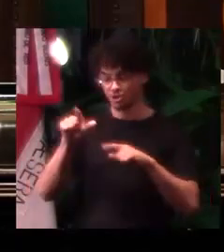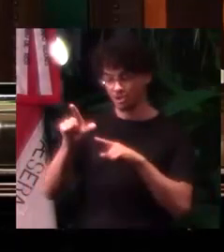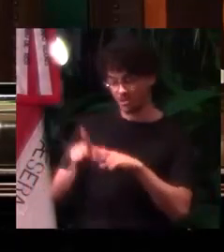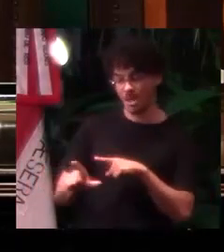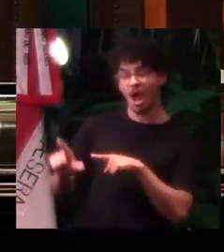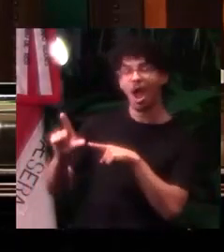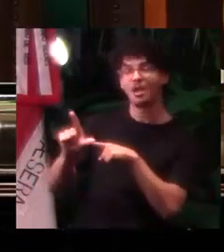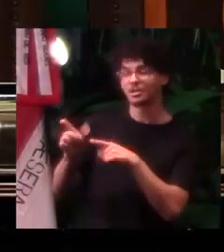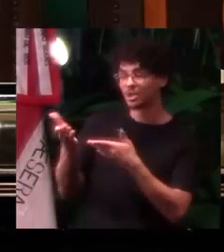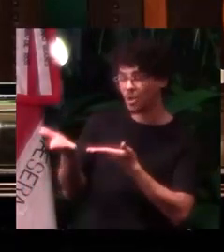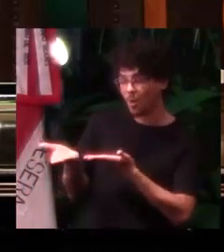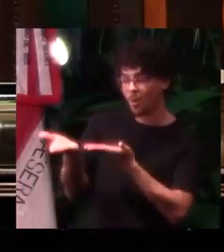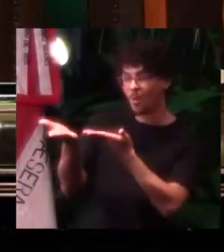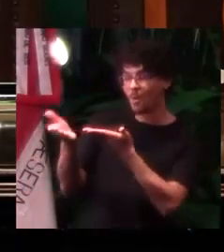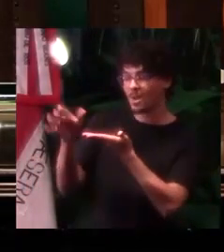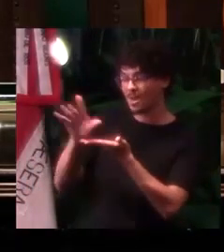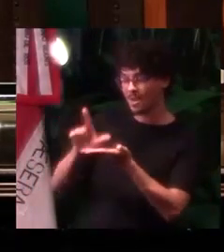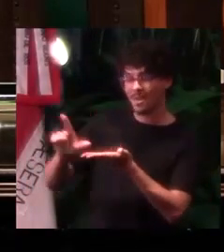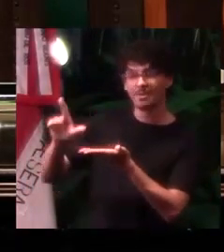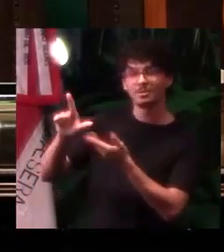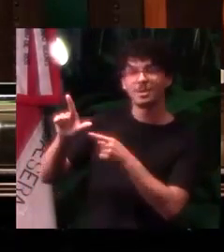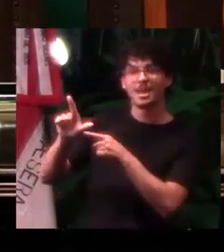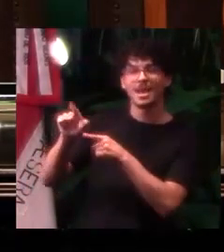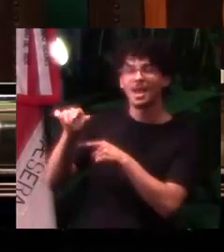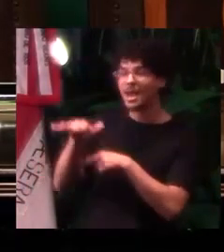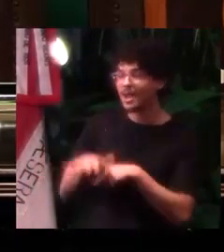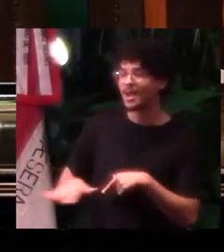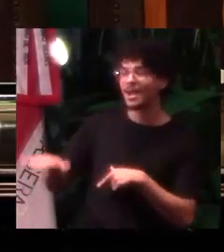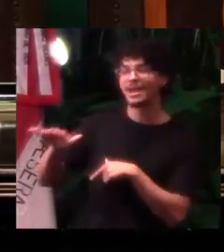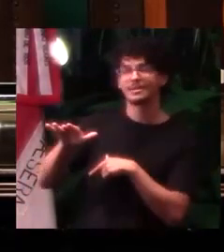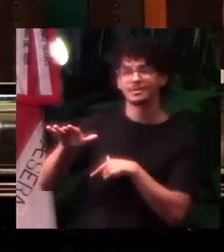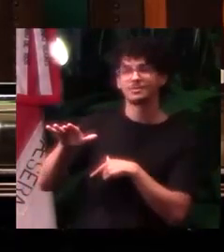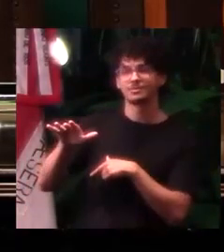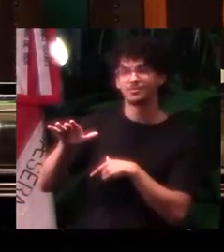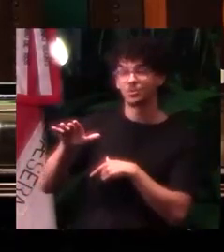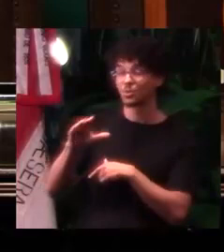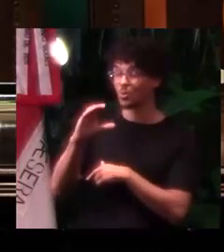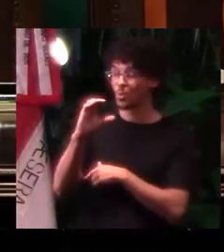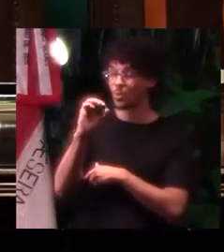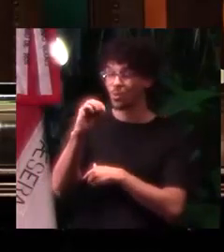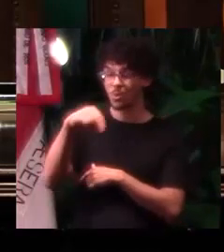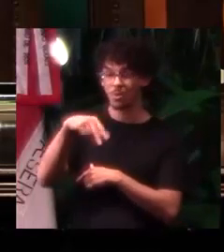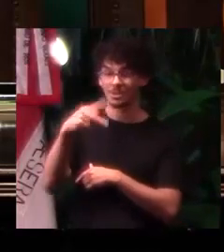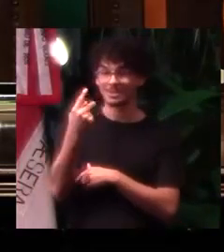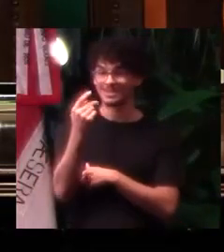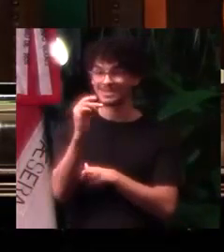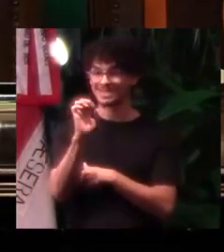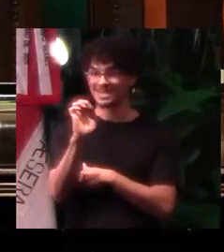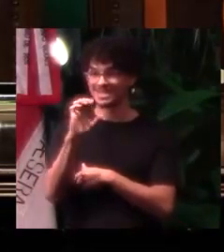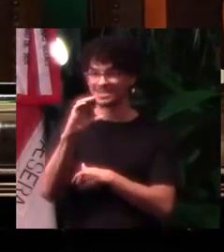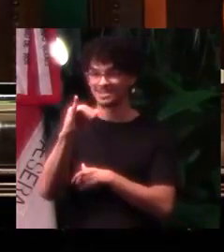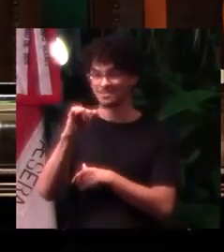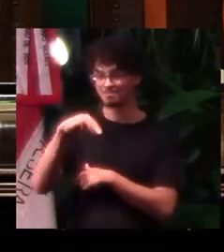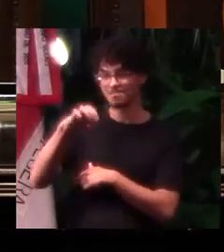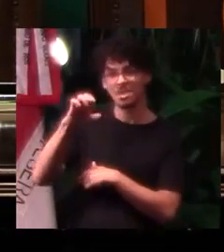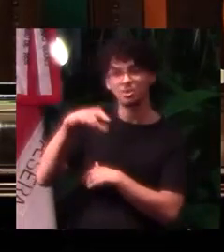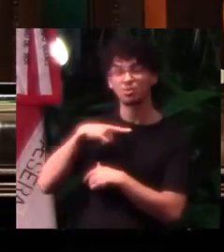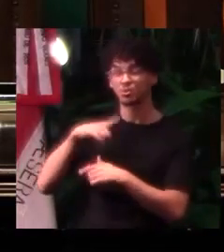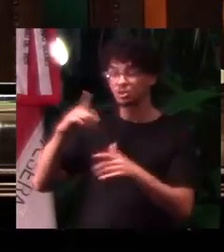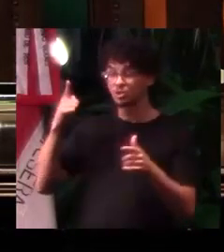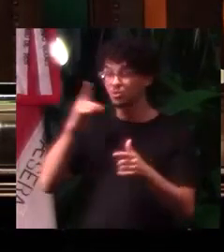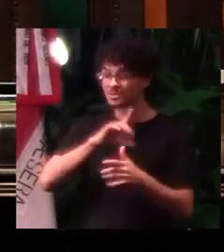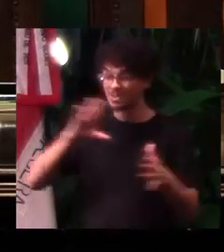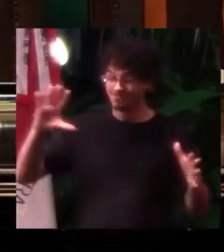do conhecimento humano que se relacione com todos os outros